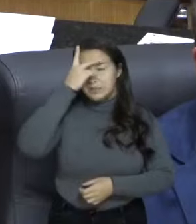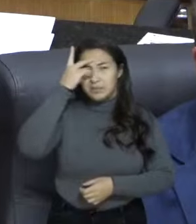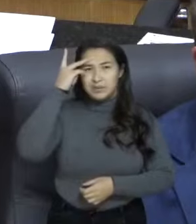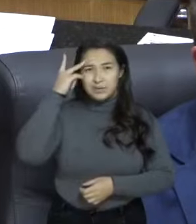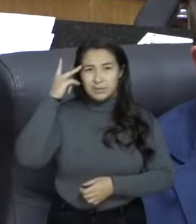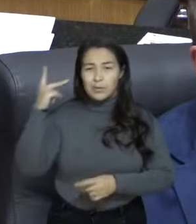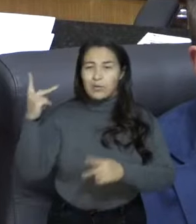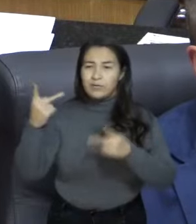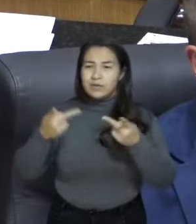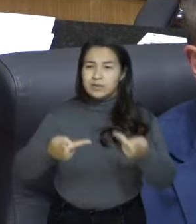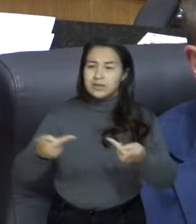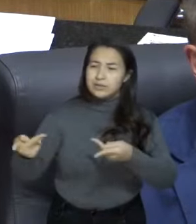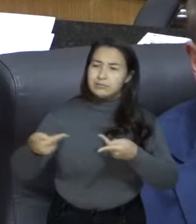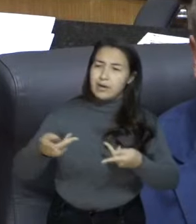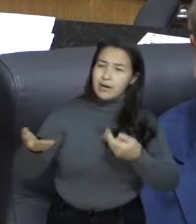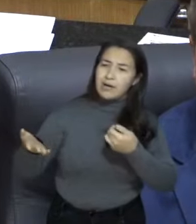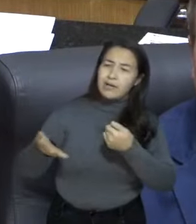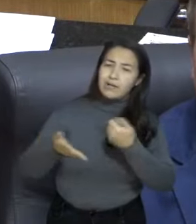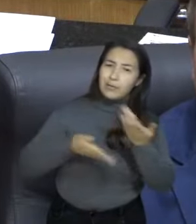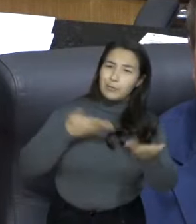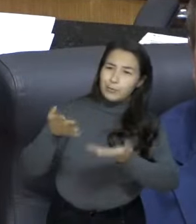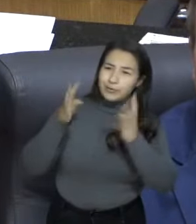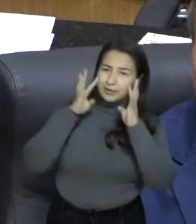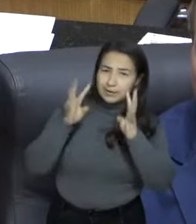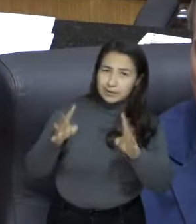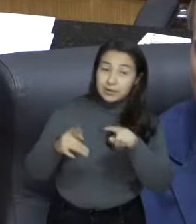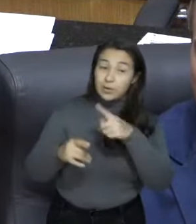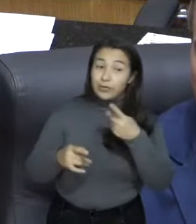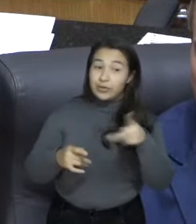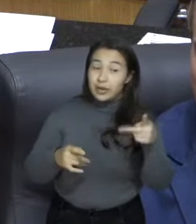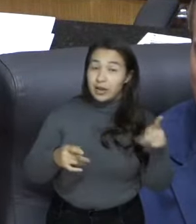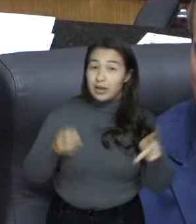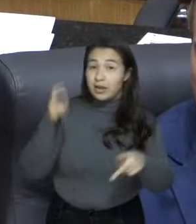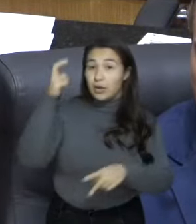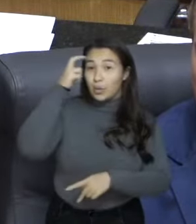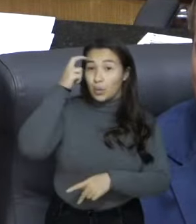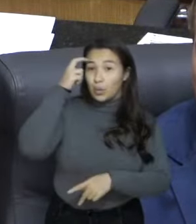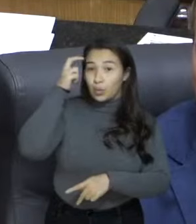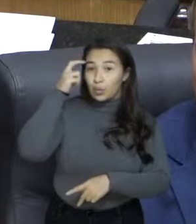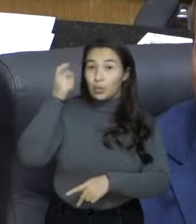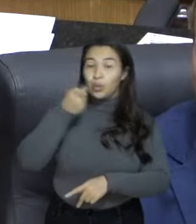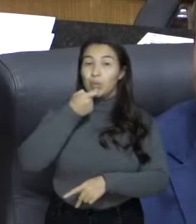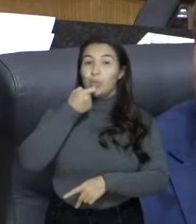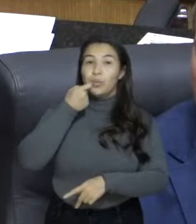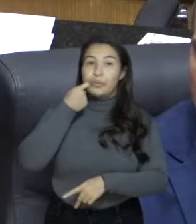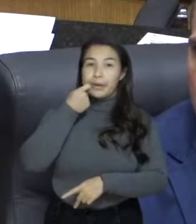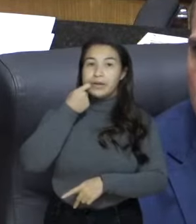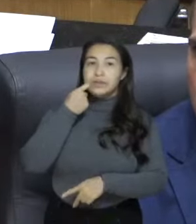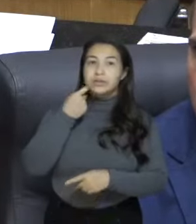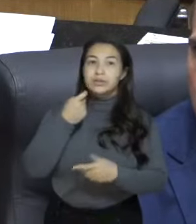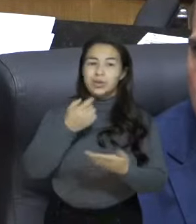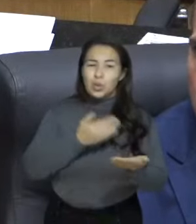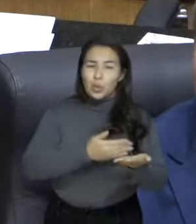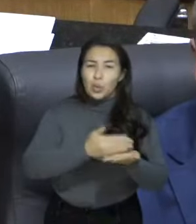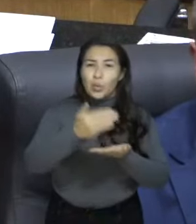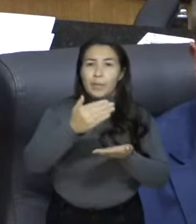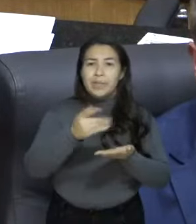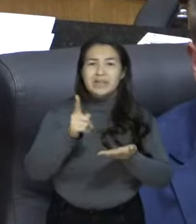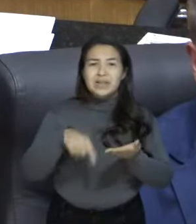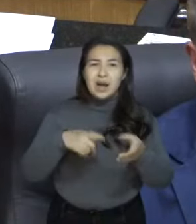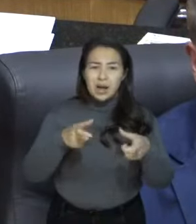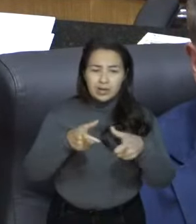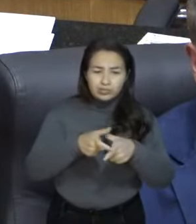visitantes que preserva a sua cultura principalmente a cultura da Pesca ele Quando iniciou era uma